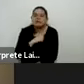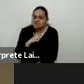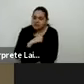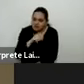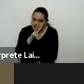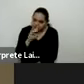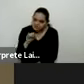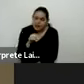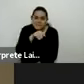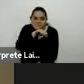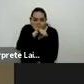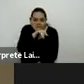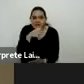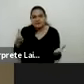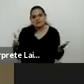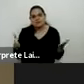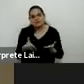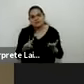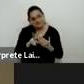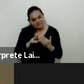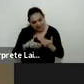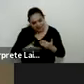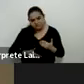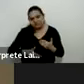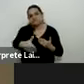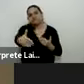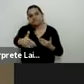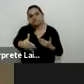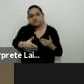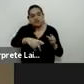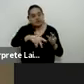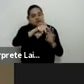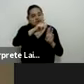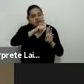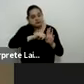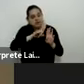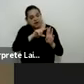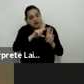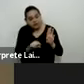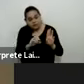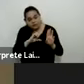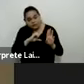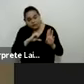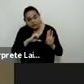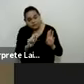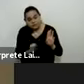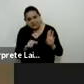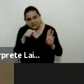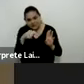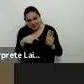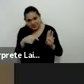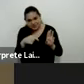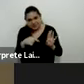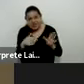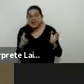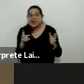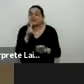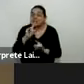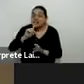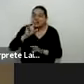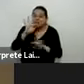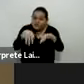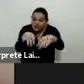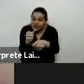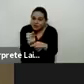por vir. Nós tivemos essa queda agora no trimestre de 9,7%. Nós vamos chegar ao final do ano